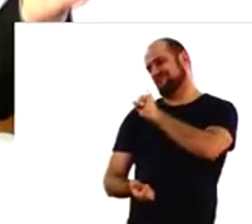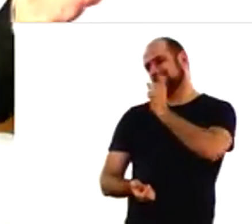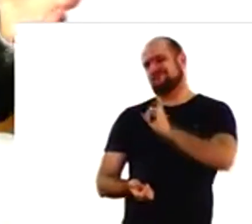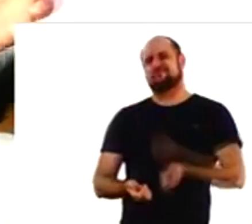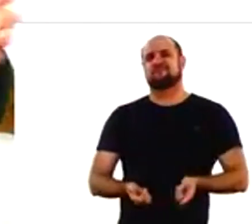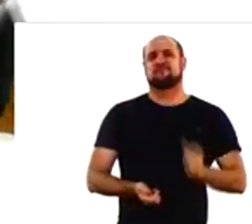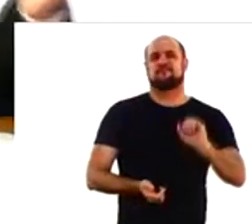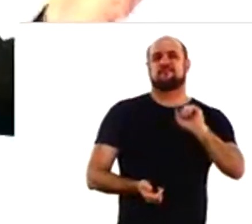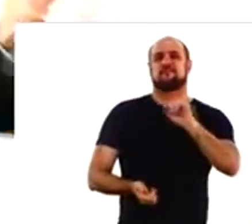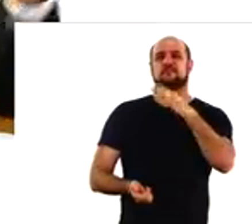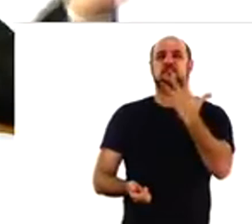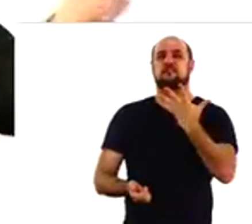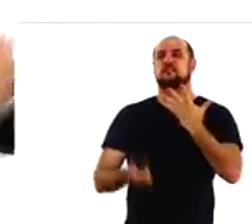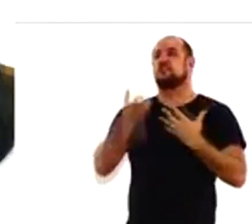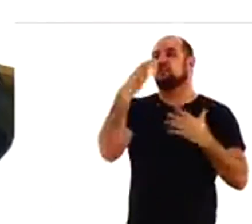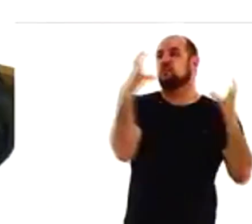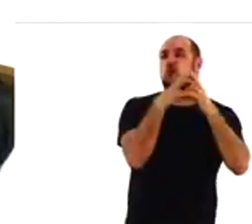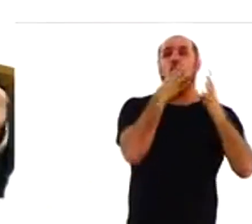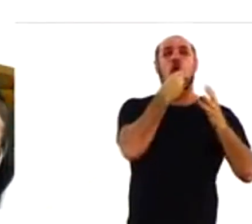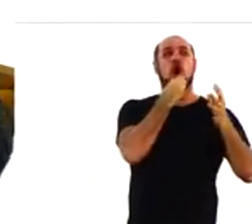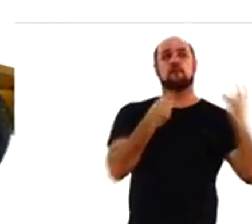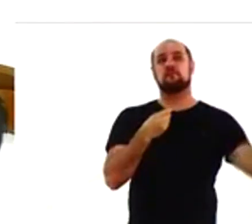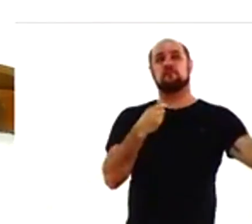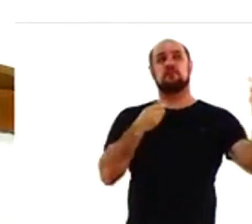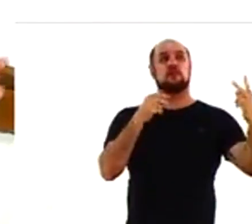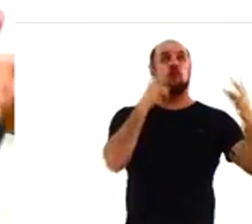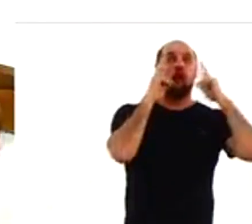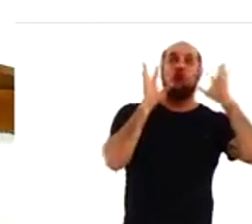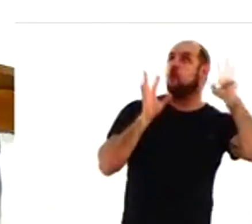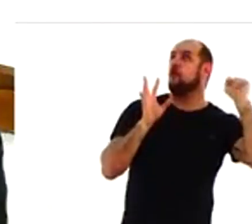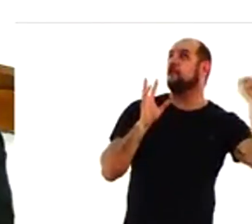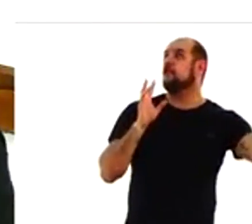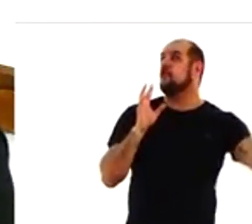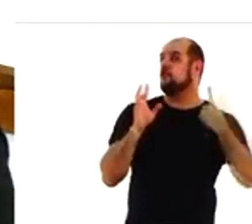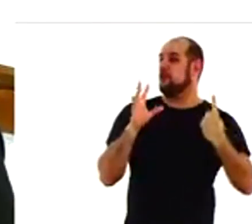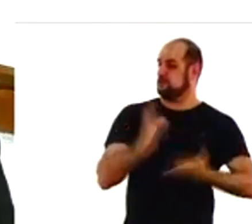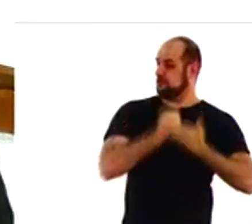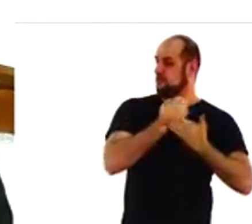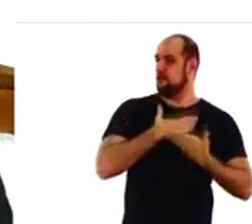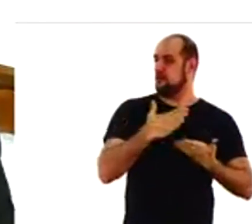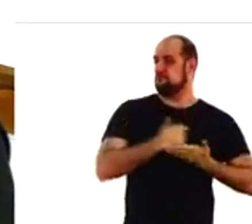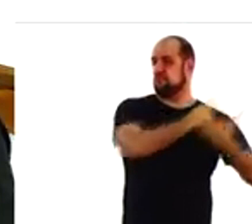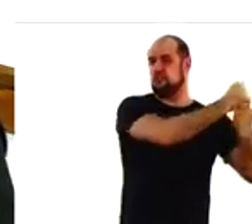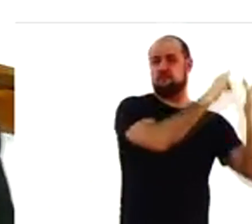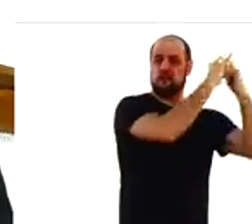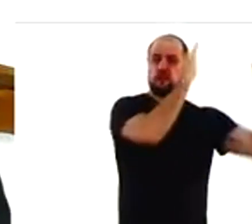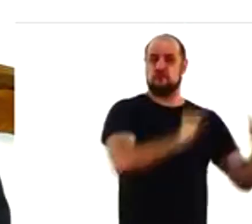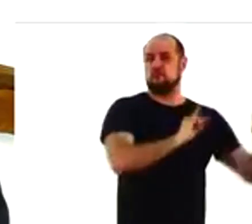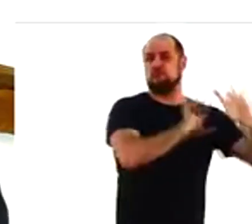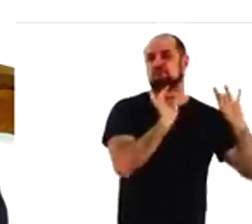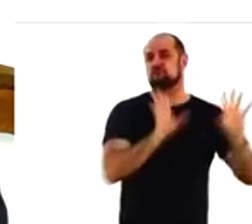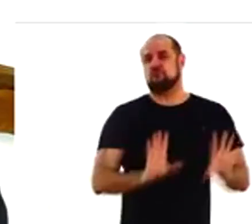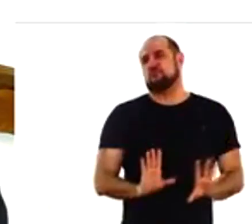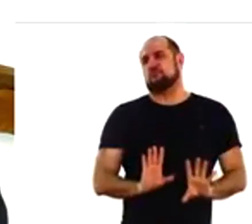que aconteceu foi que alguns esquimós que estavam passando ouviram a minha voz e vieram até onde eu estava e me socorreram e me levaram de volta para o